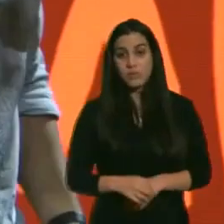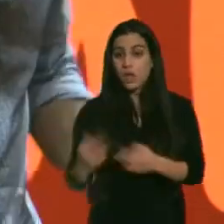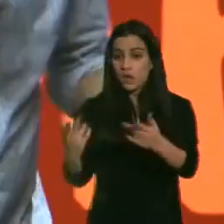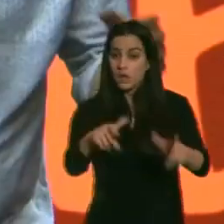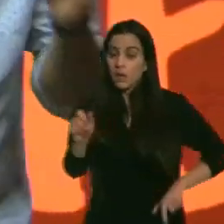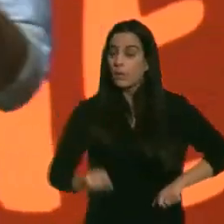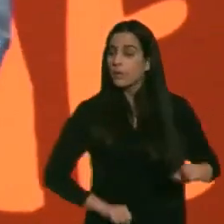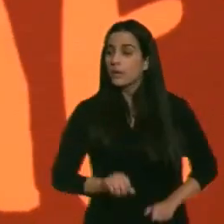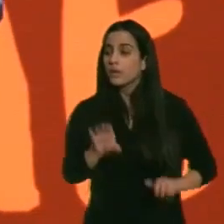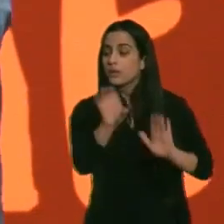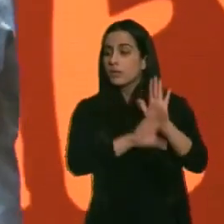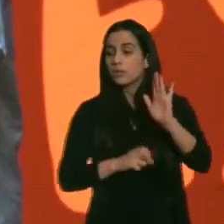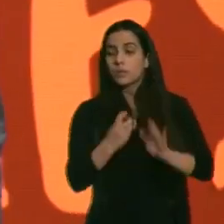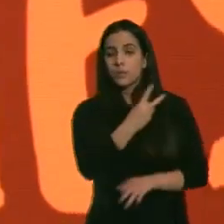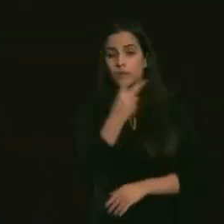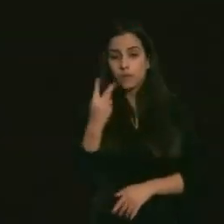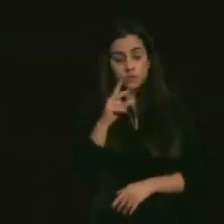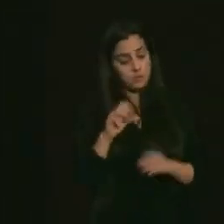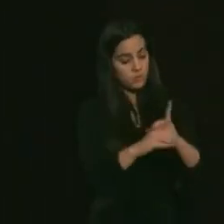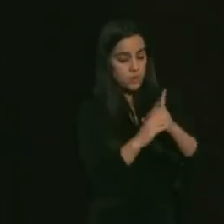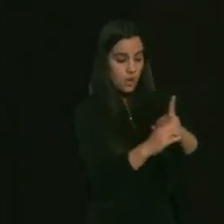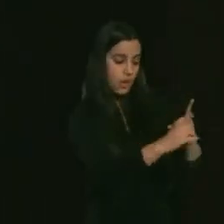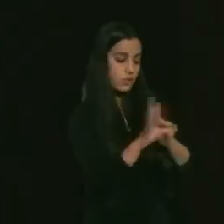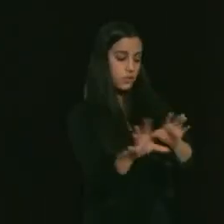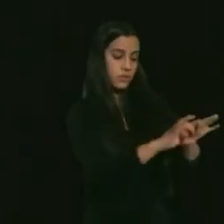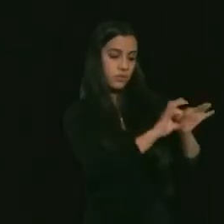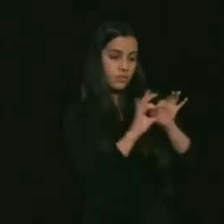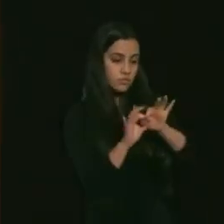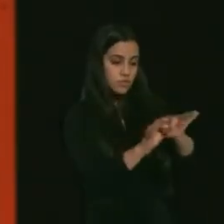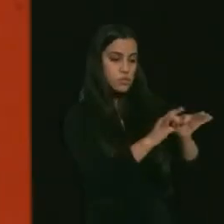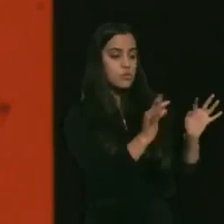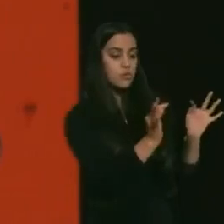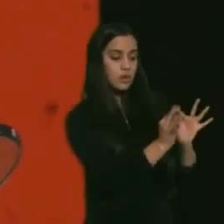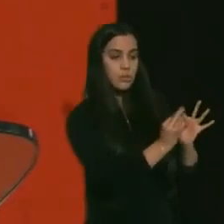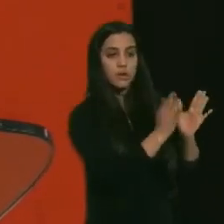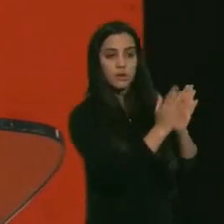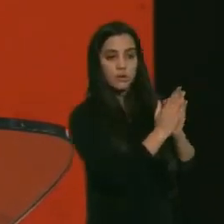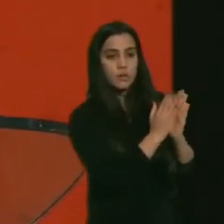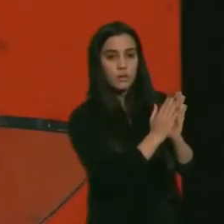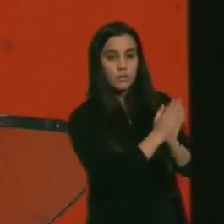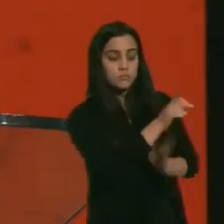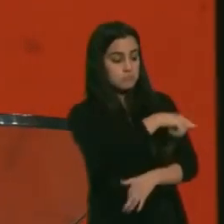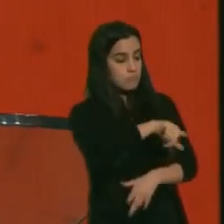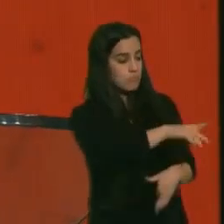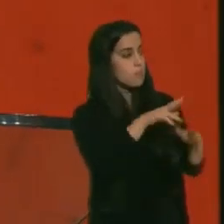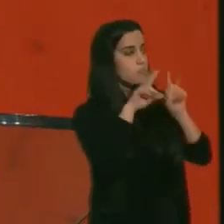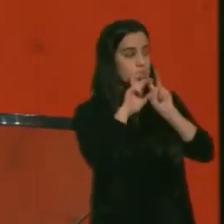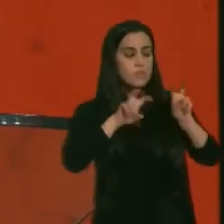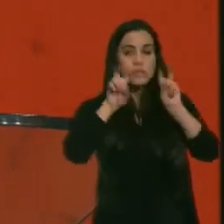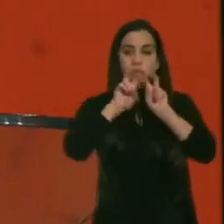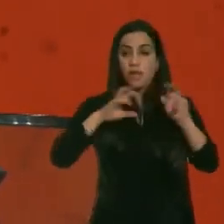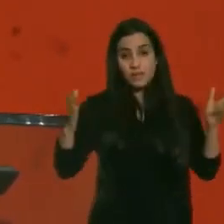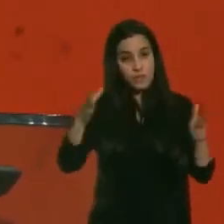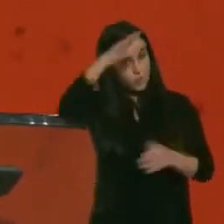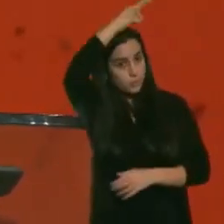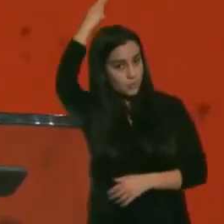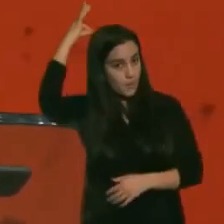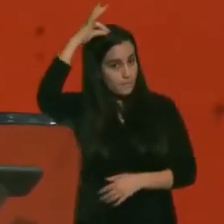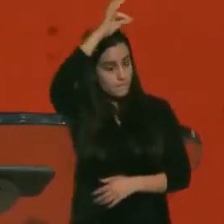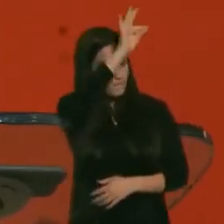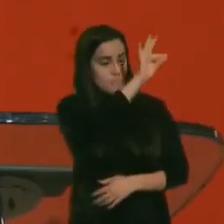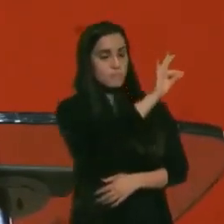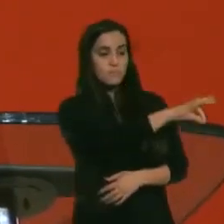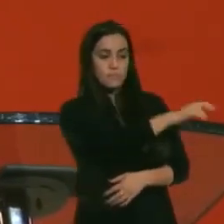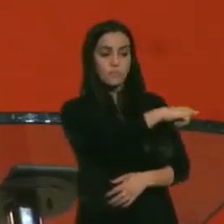2, quando os discípulos estavam reunidos no cenáculo orando. Eles estavam clamando quando o Espírito Santo